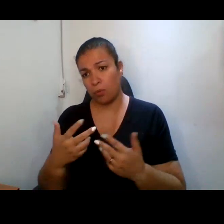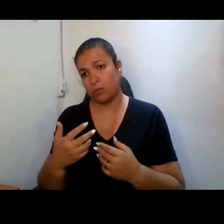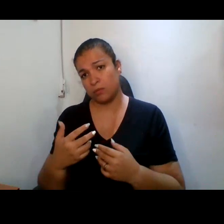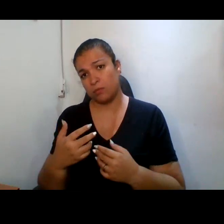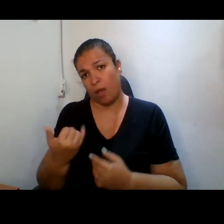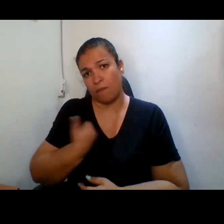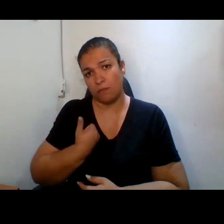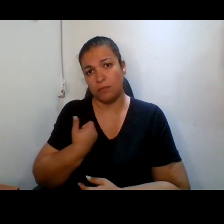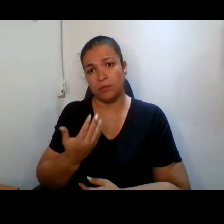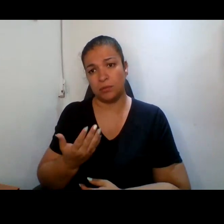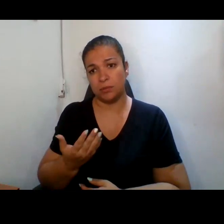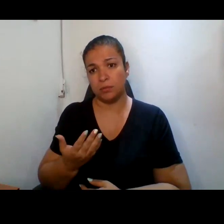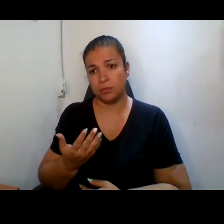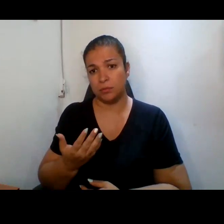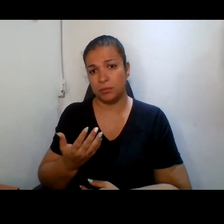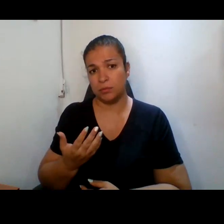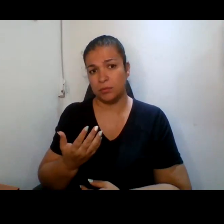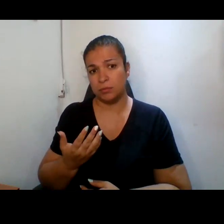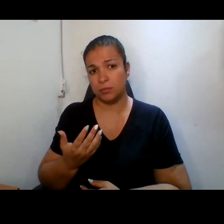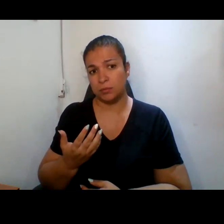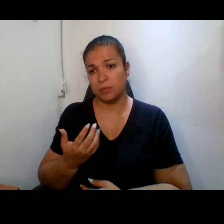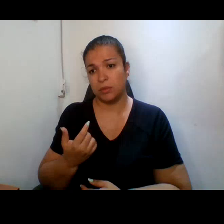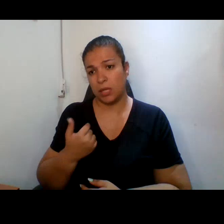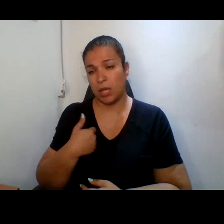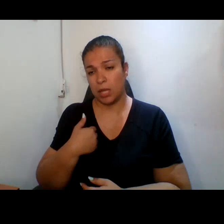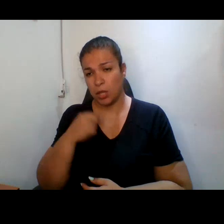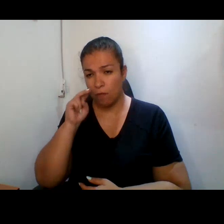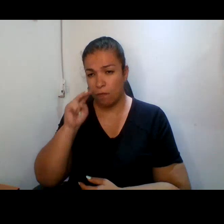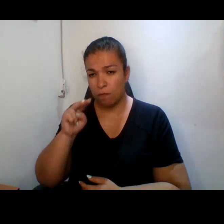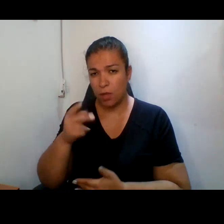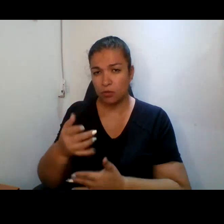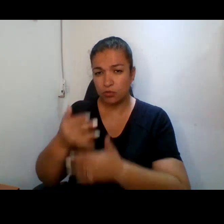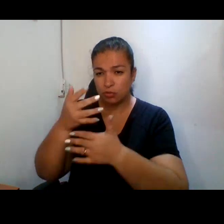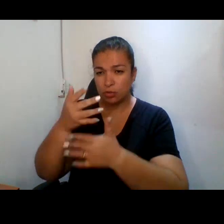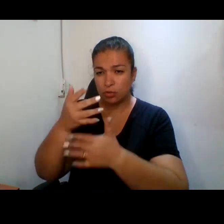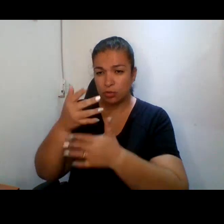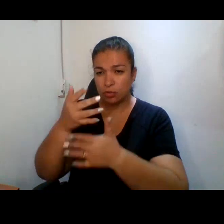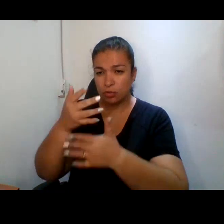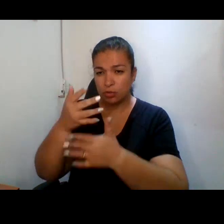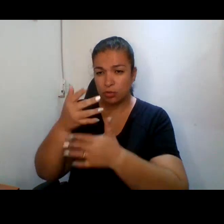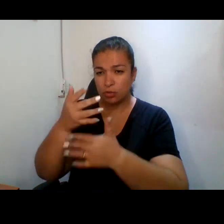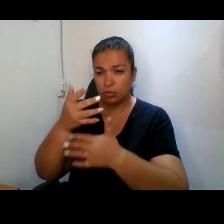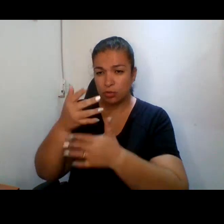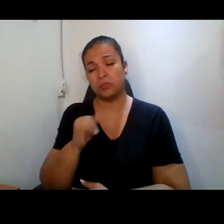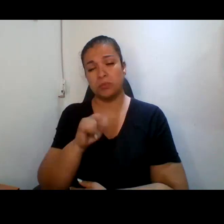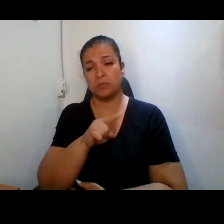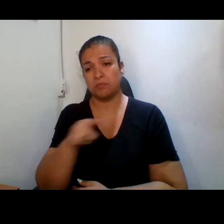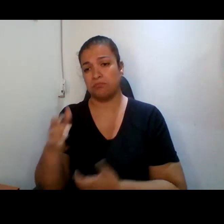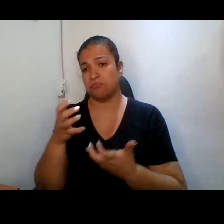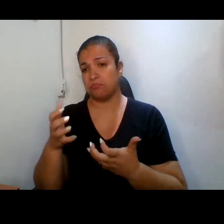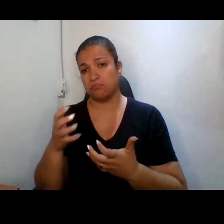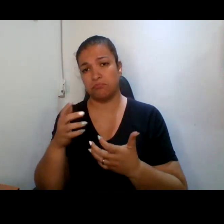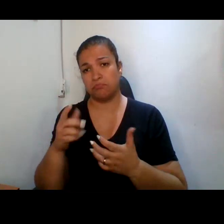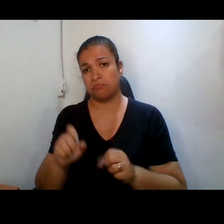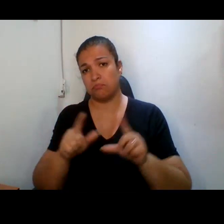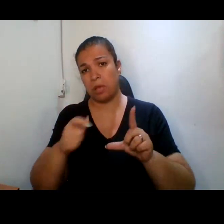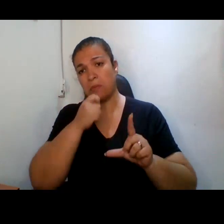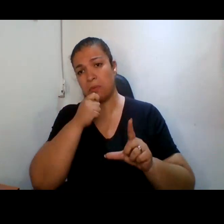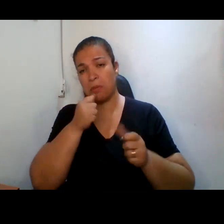gente, para eu ver e poder ler, ou se vocês quiserem se manifestar aqui